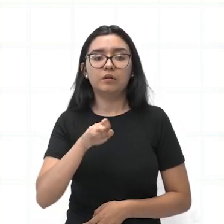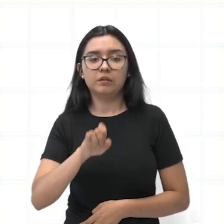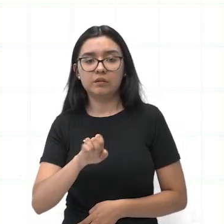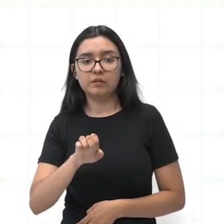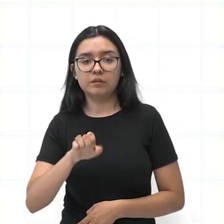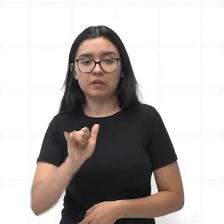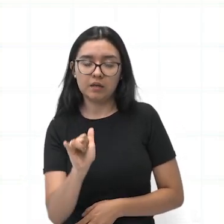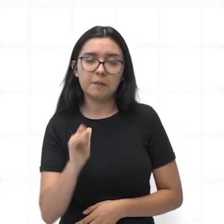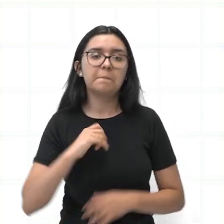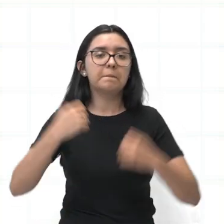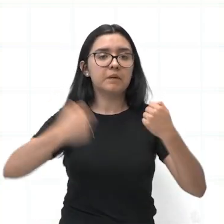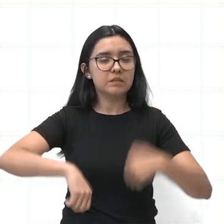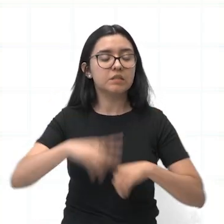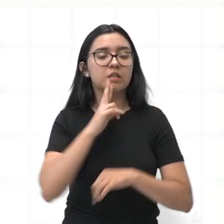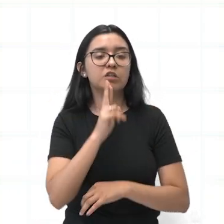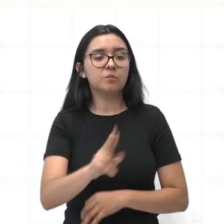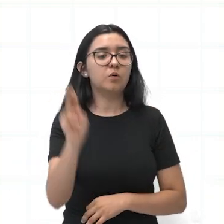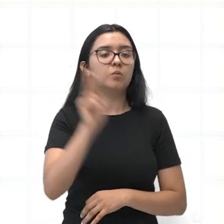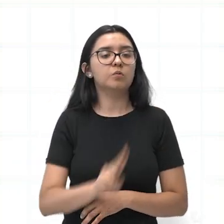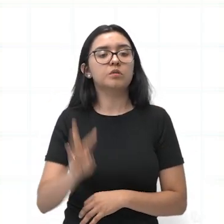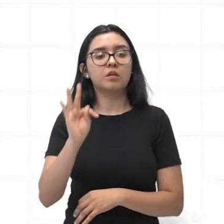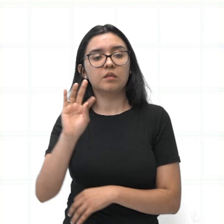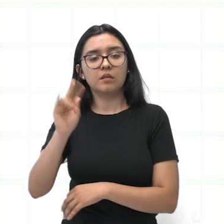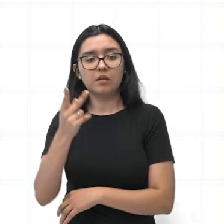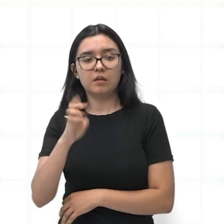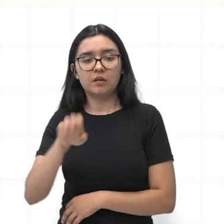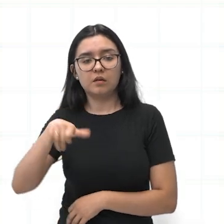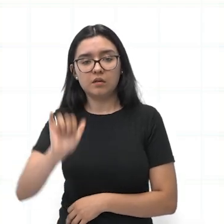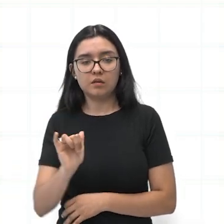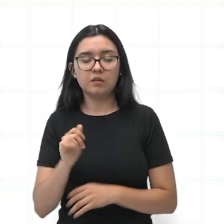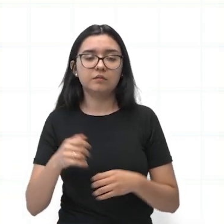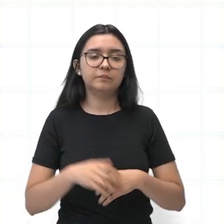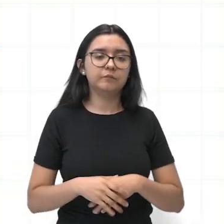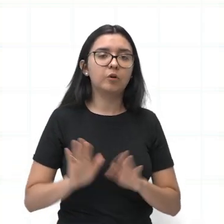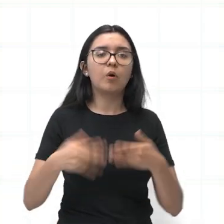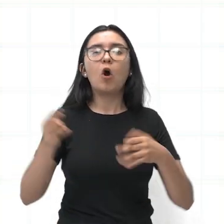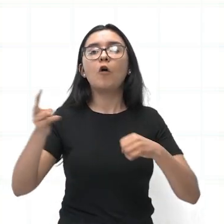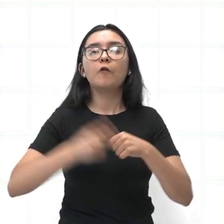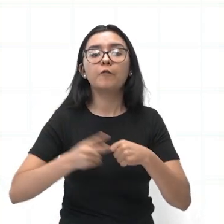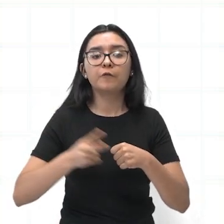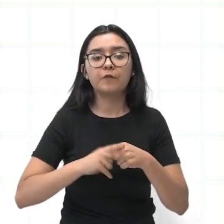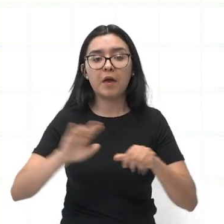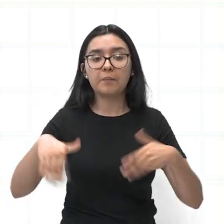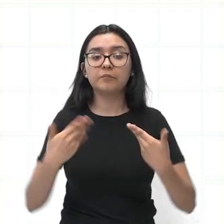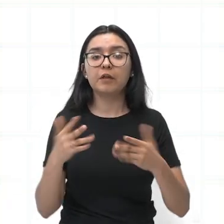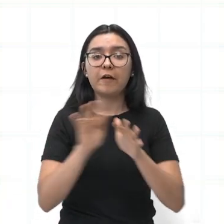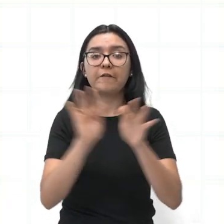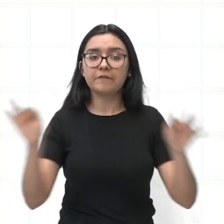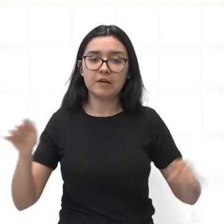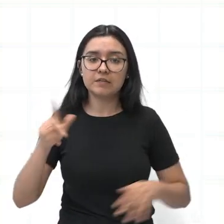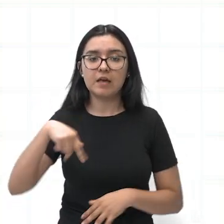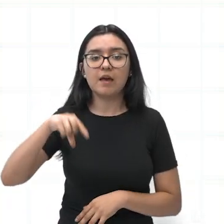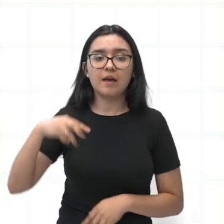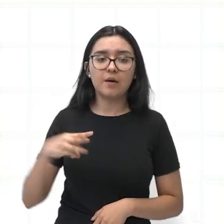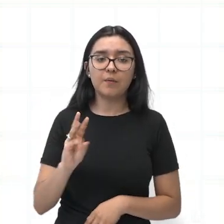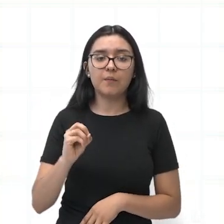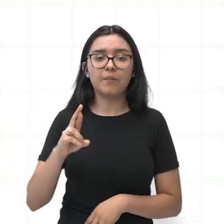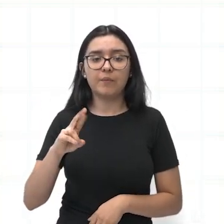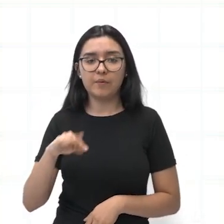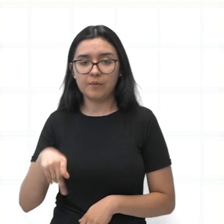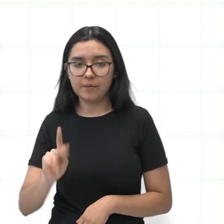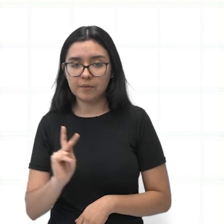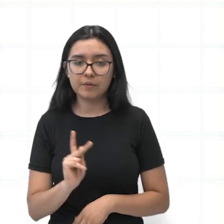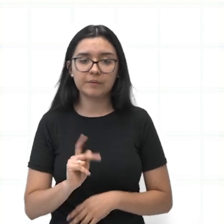respondam com o they. Qual é o verbo da minha frase? É o do? Não, é o work. Então, they work